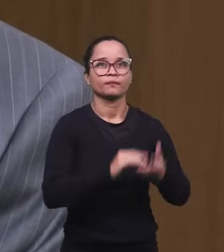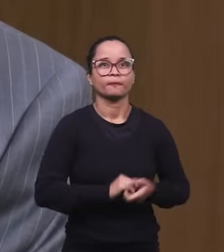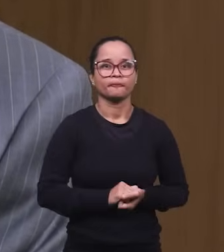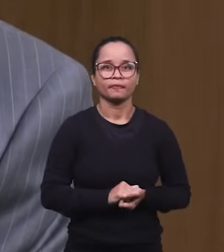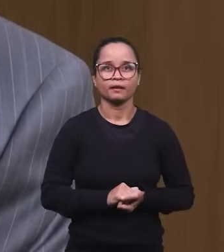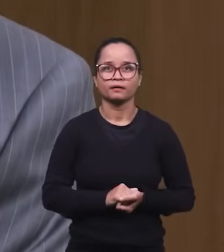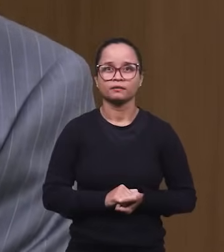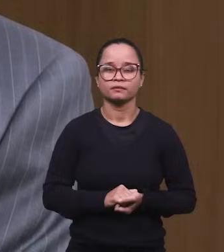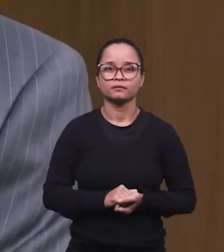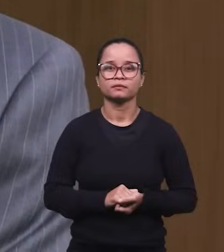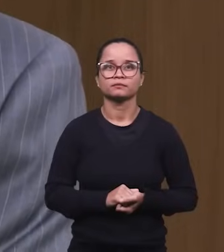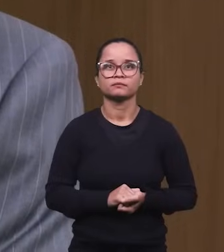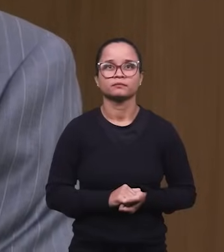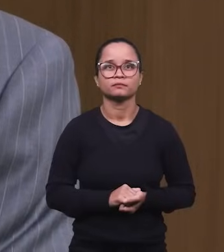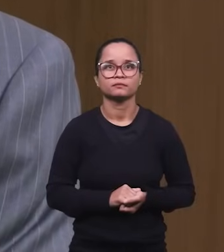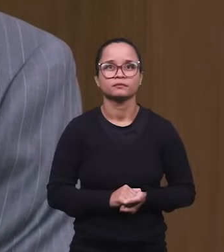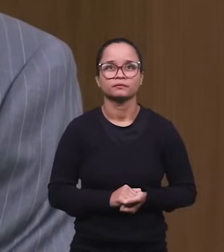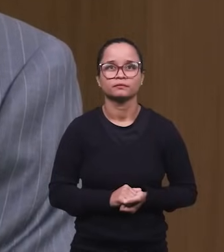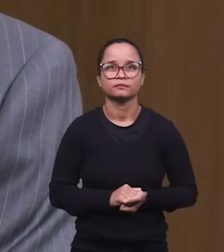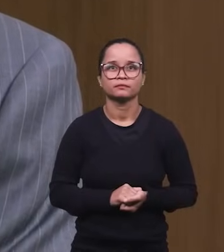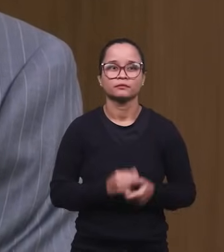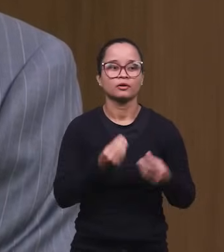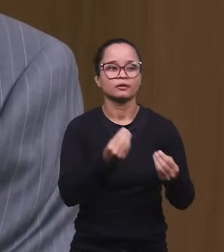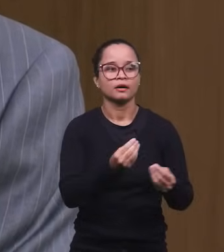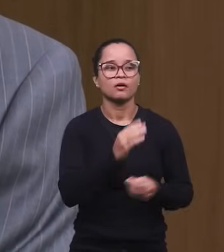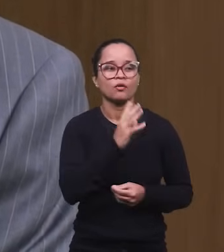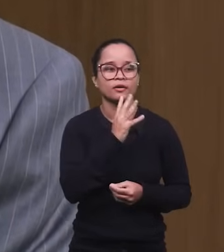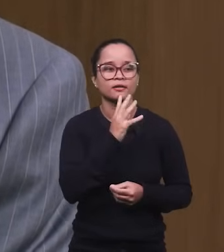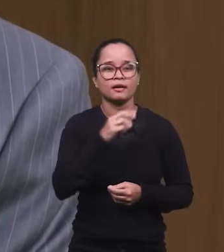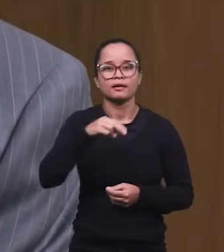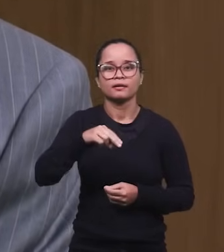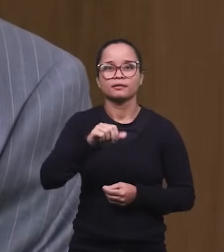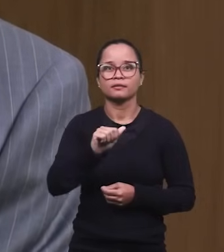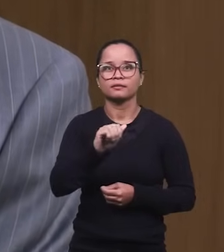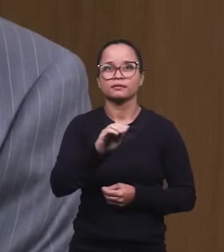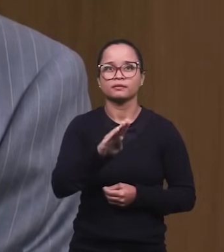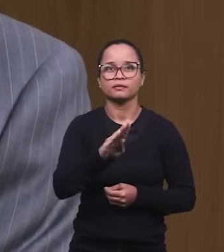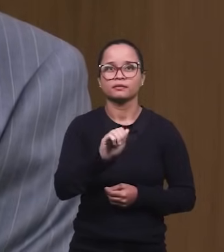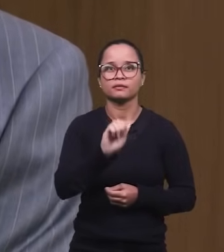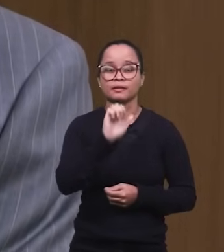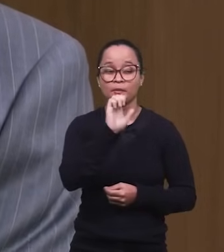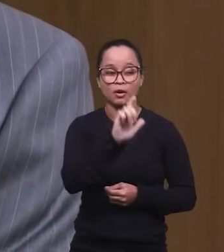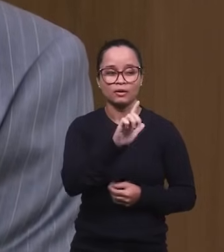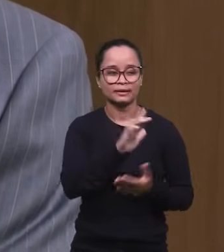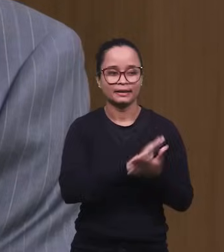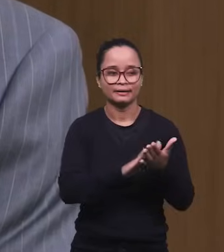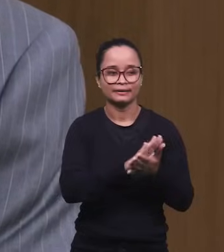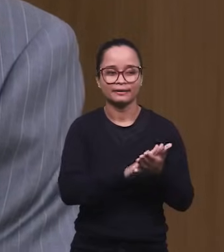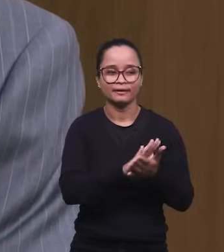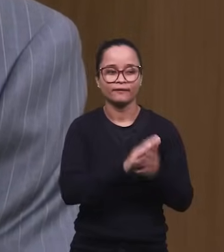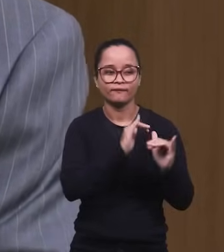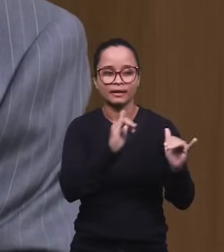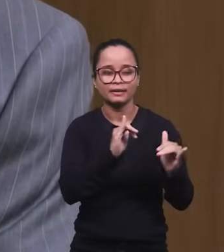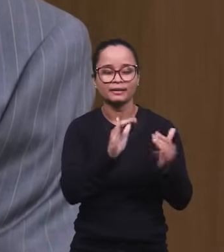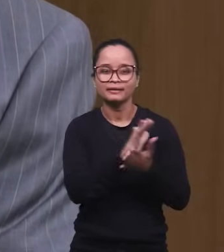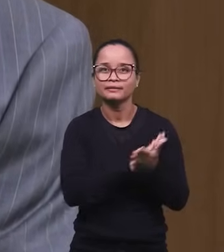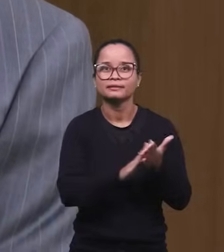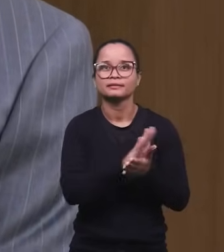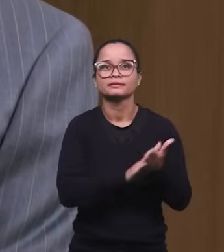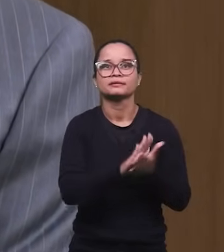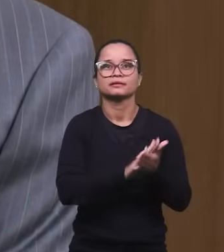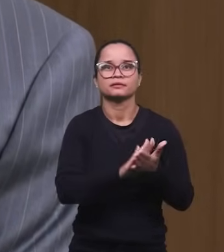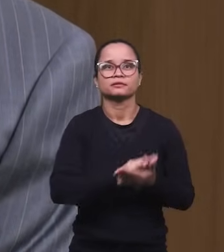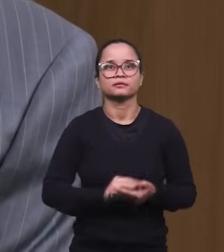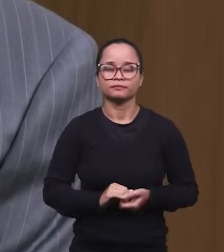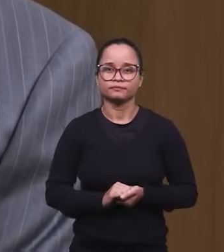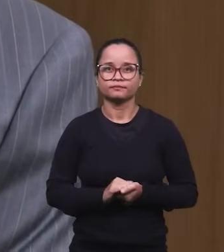casa, ela não dá a conhecer Nabal nada do que aconteceu. Nem grande, nem